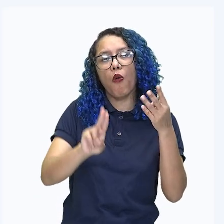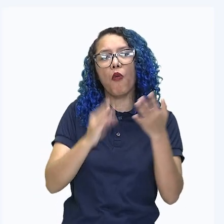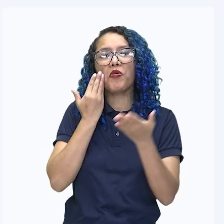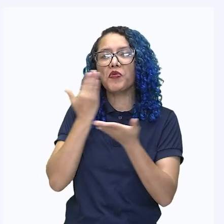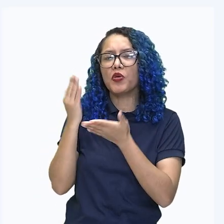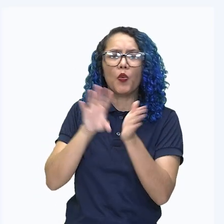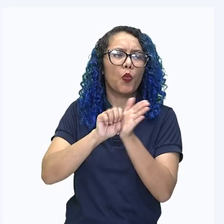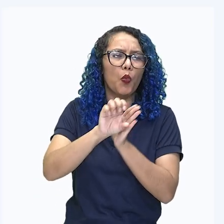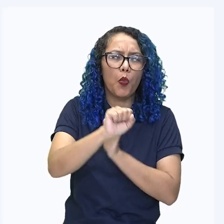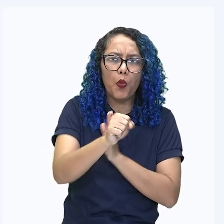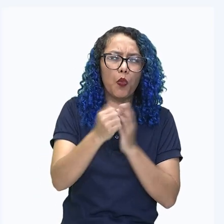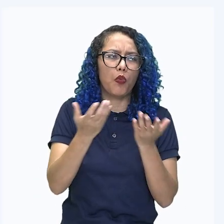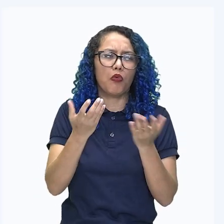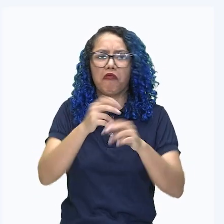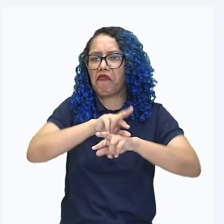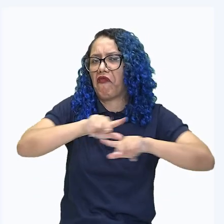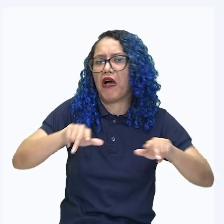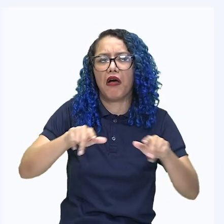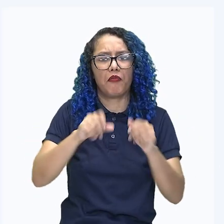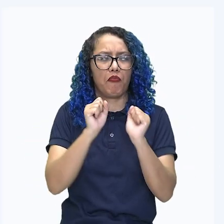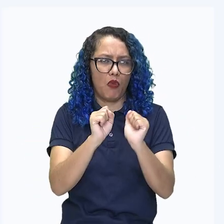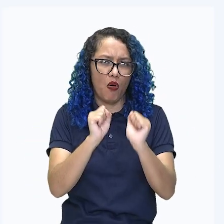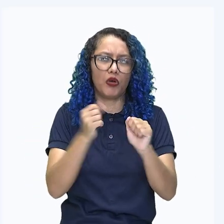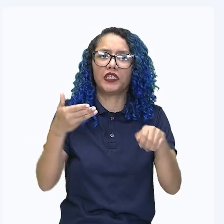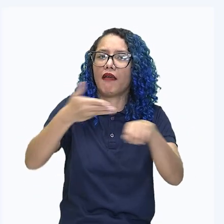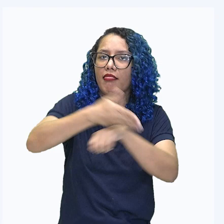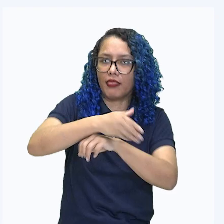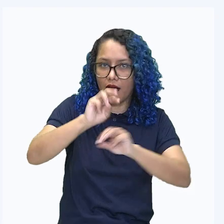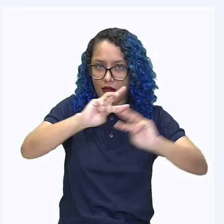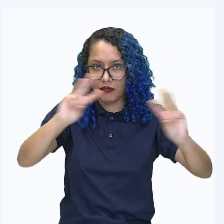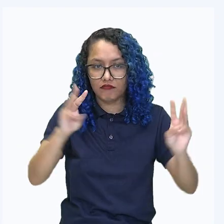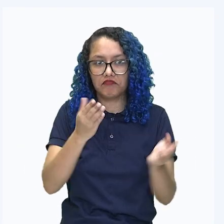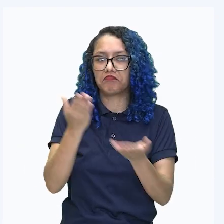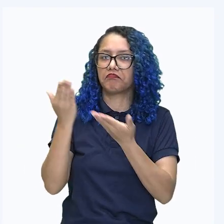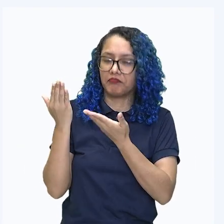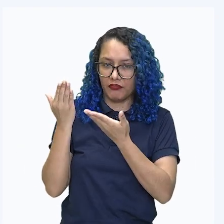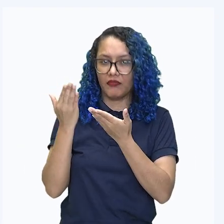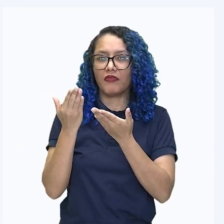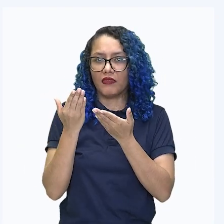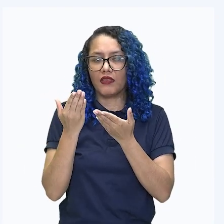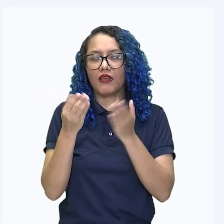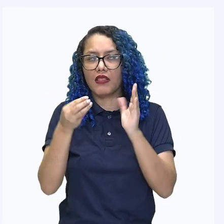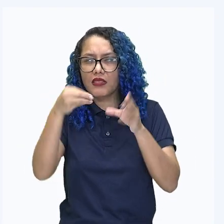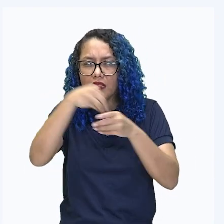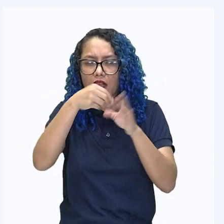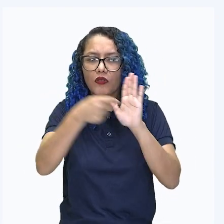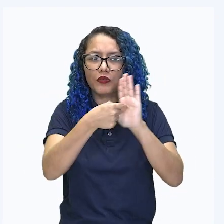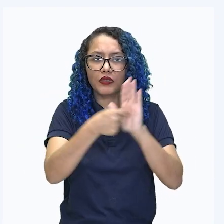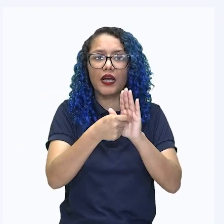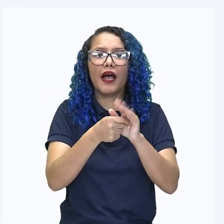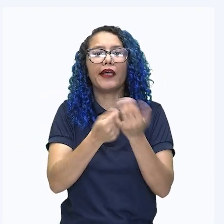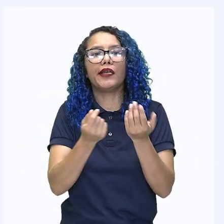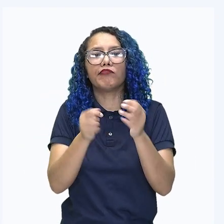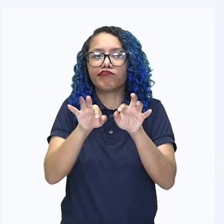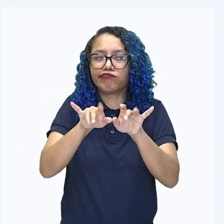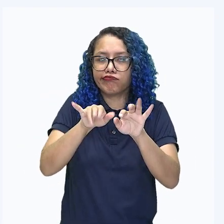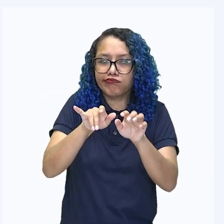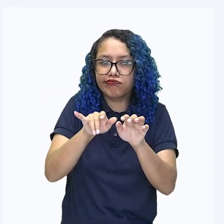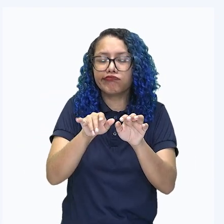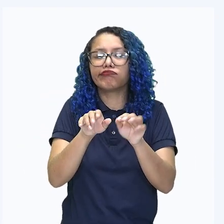o Microsoft Edge, entre outros, né? E acessando um navegador desse, digitar na barra de